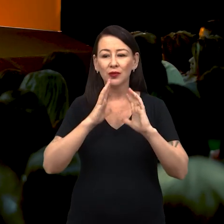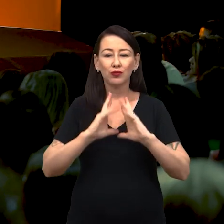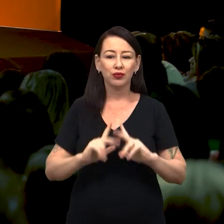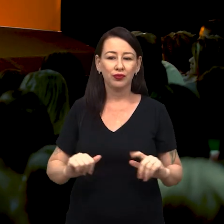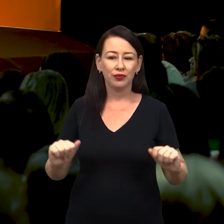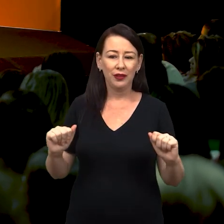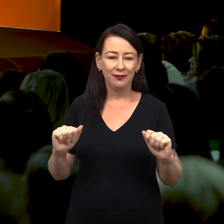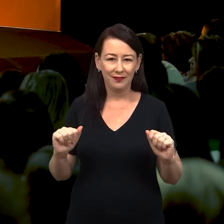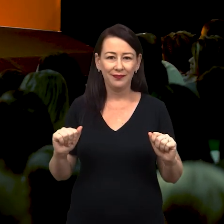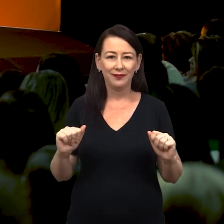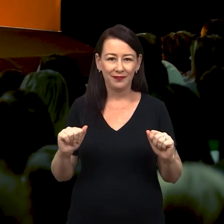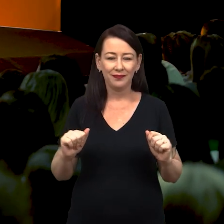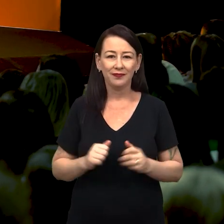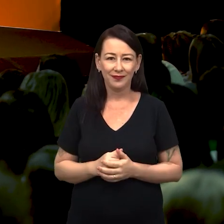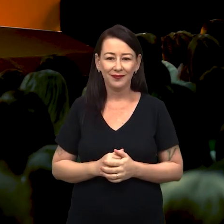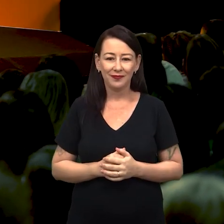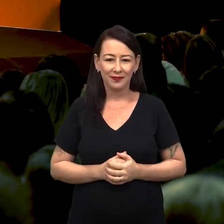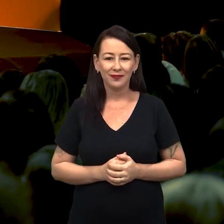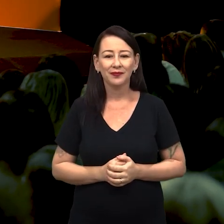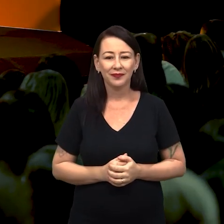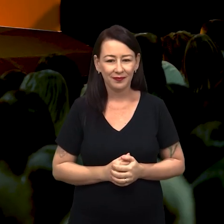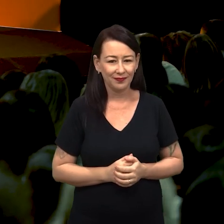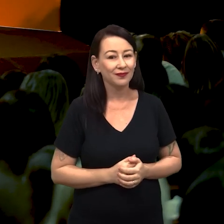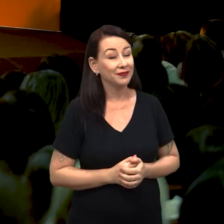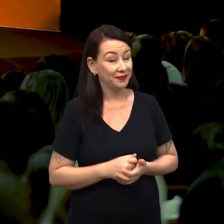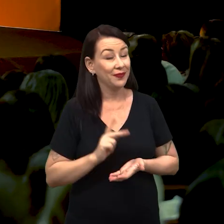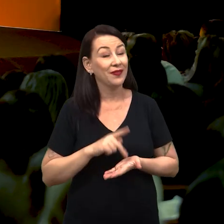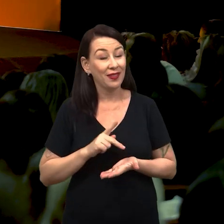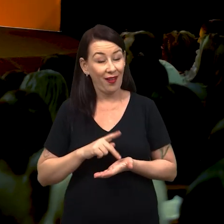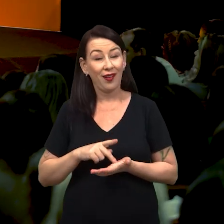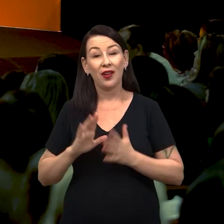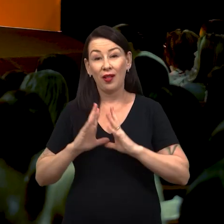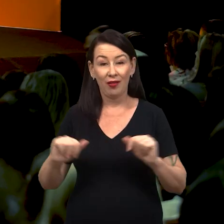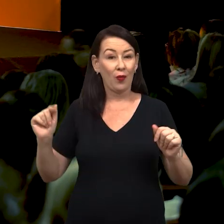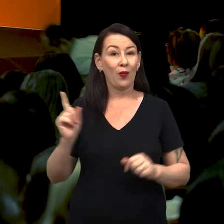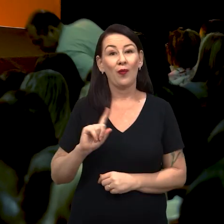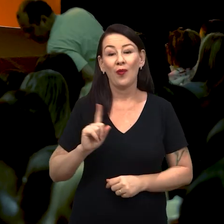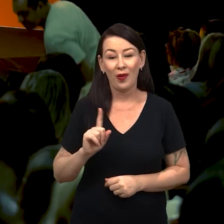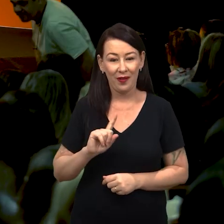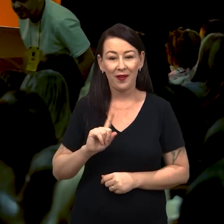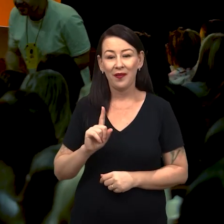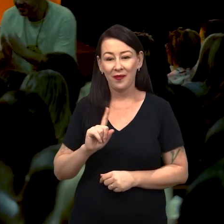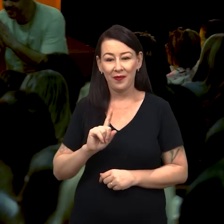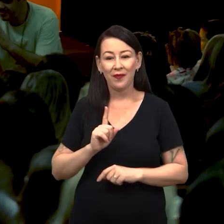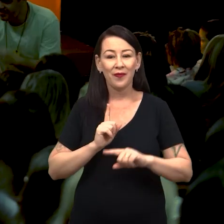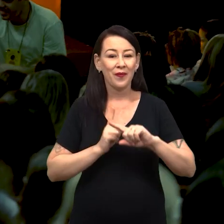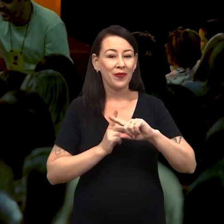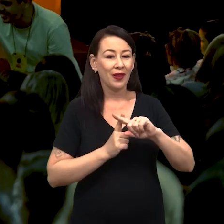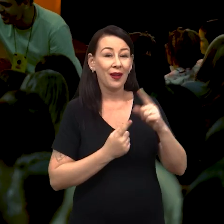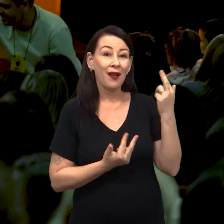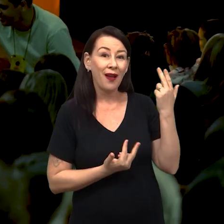tão potente assim que ela vai, né? Exato, ela não morre. Porque, igual a gente vê, né? A cultura